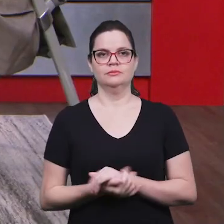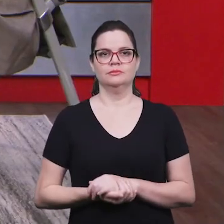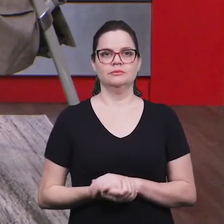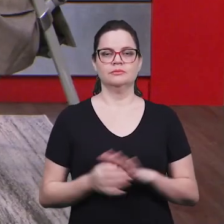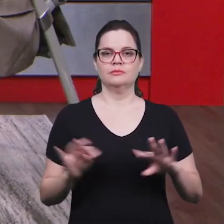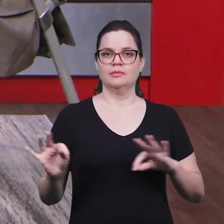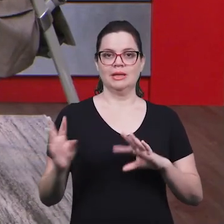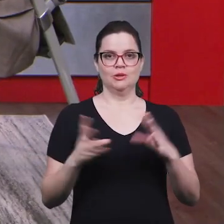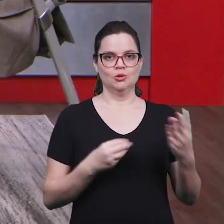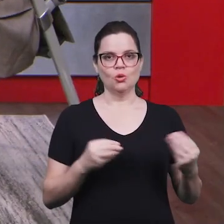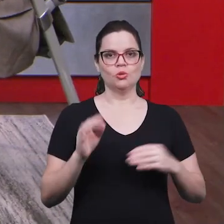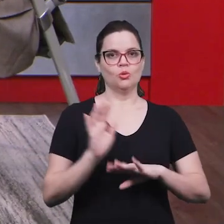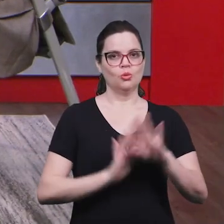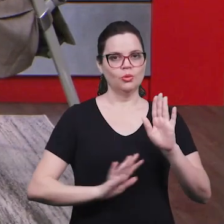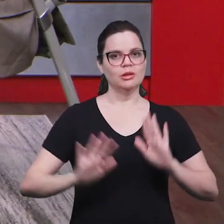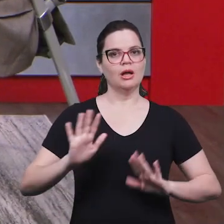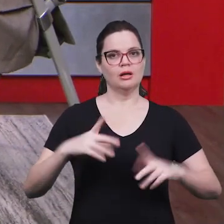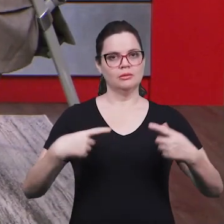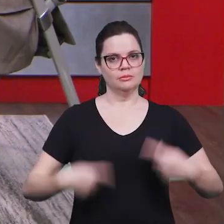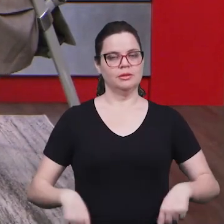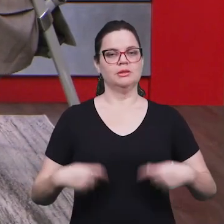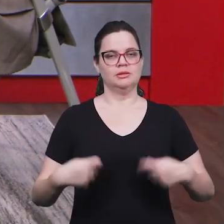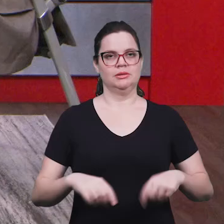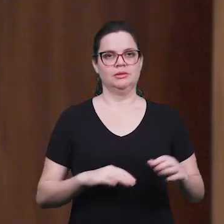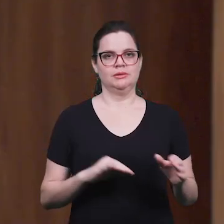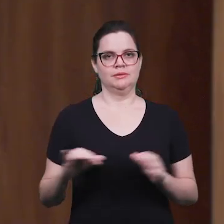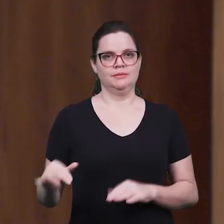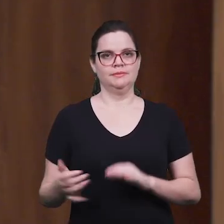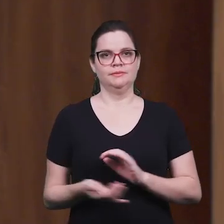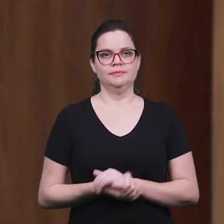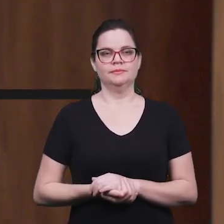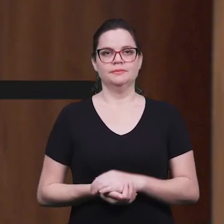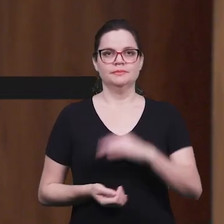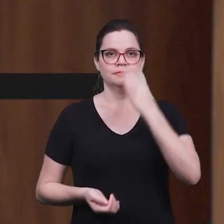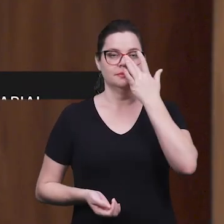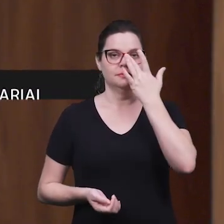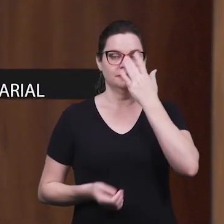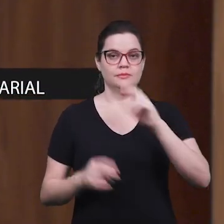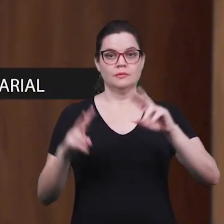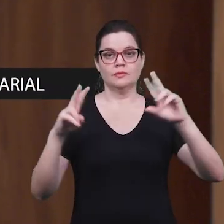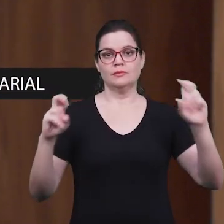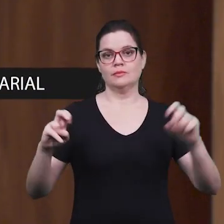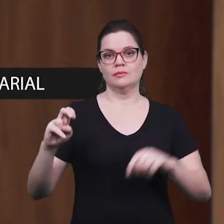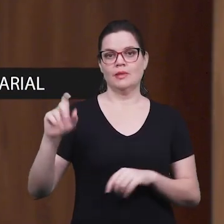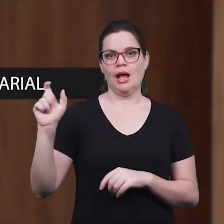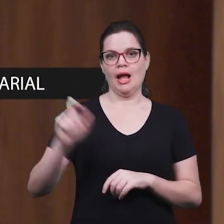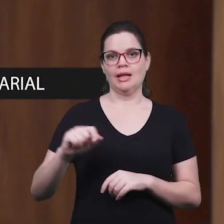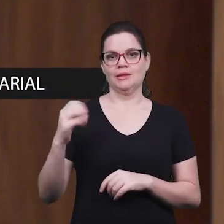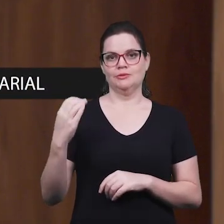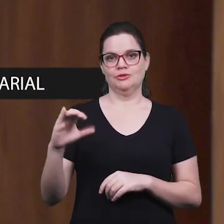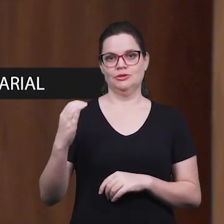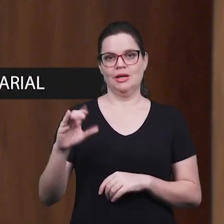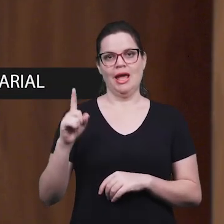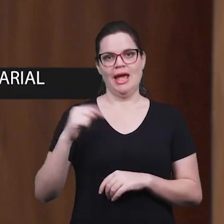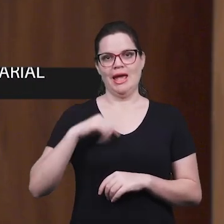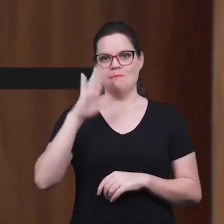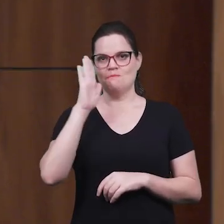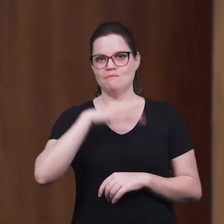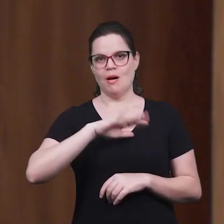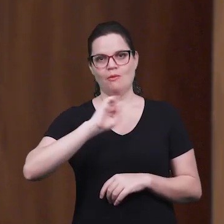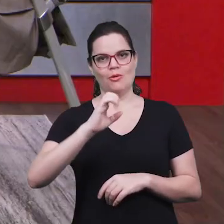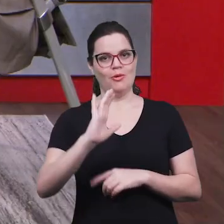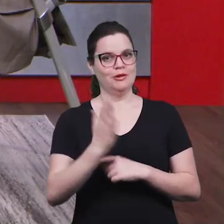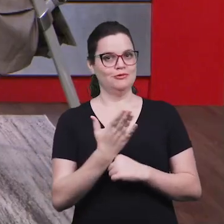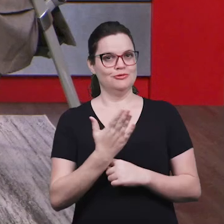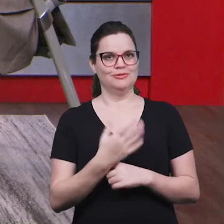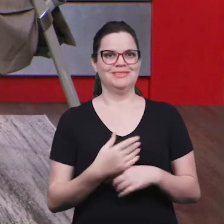certeza, todo cuidado é pouco, né? Diante desse tempo que vivemos. Vamos falar de cartão de crédito? Vilão ou aliado?